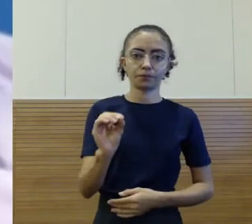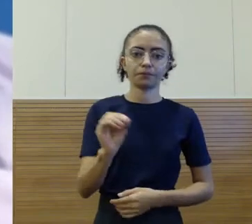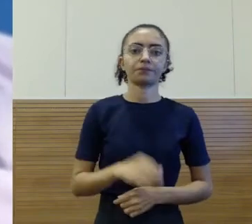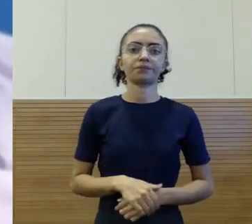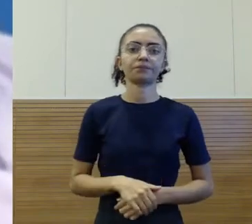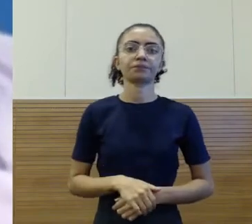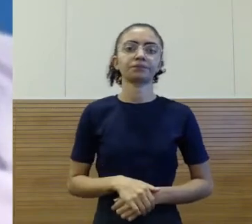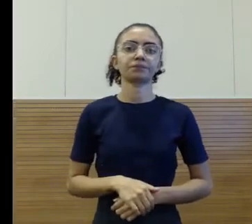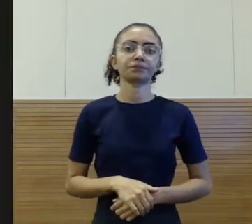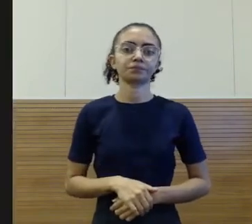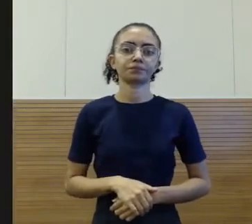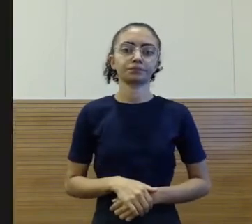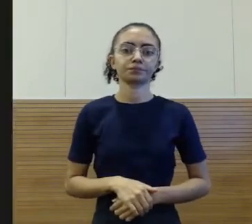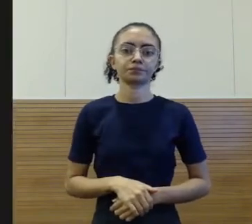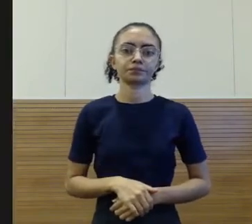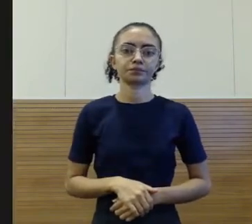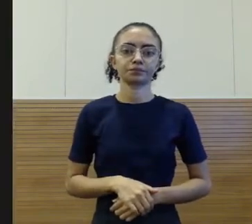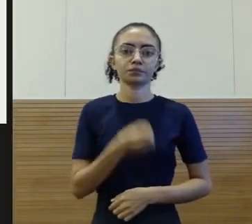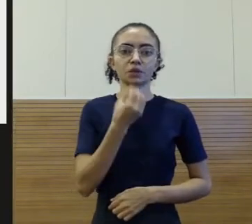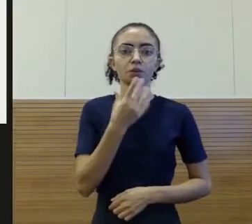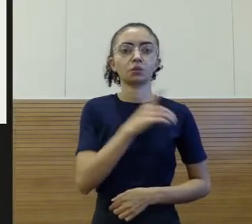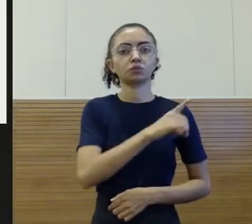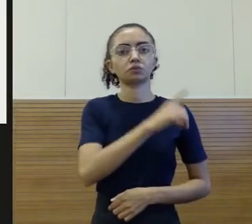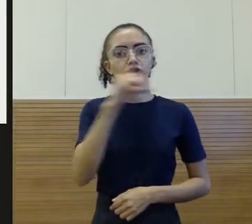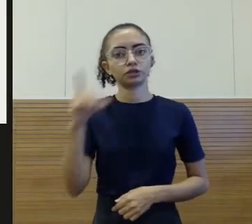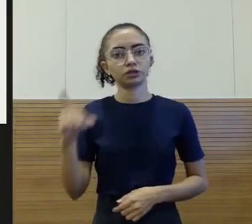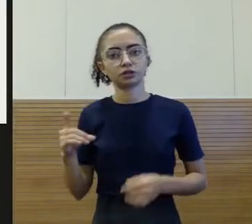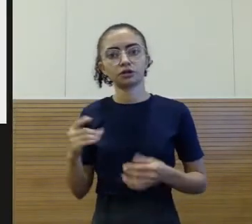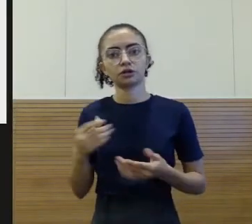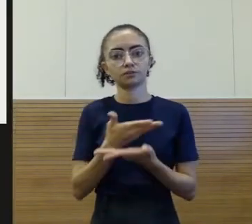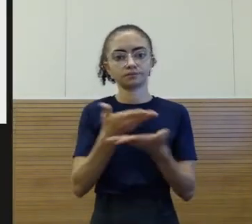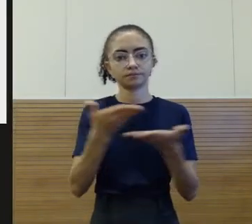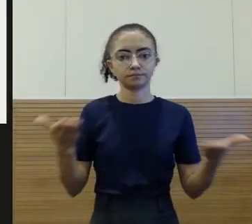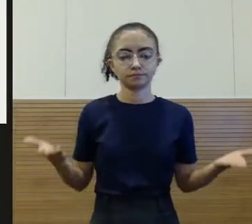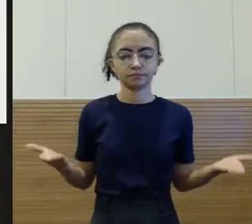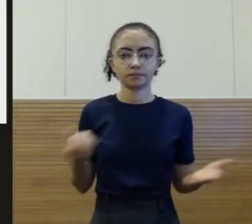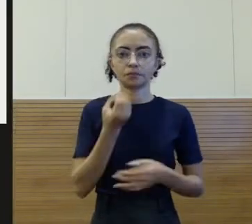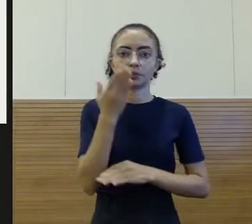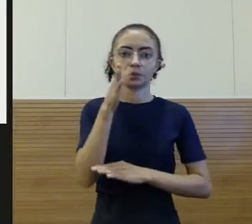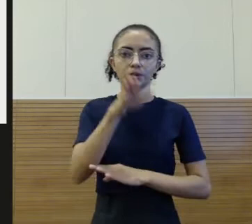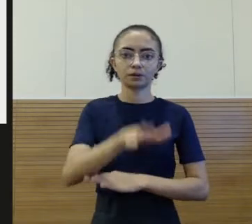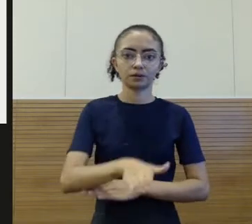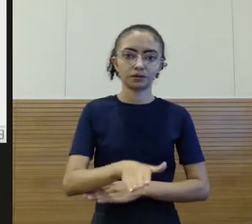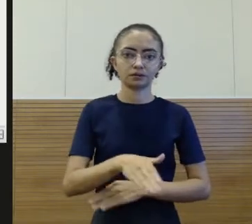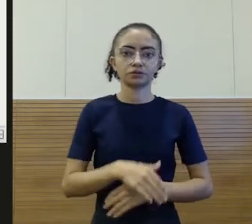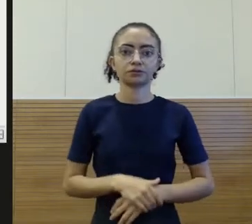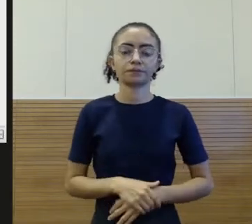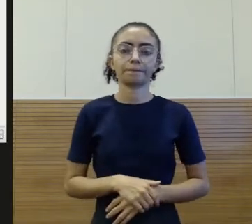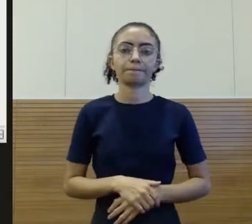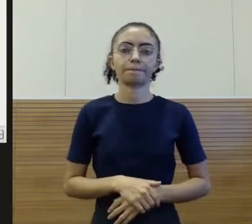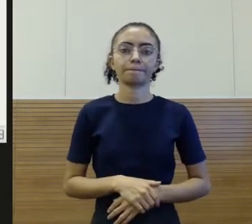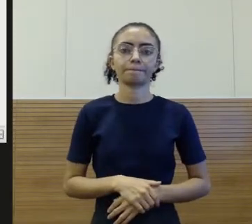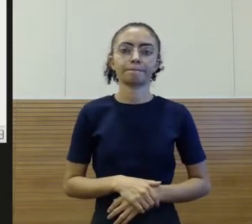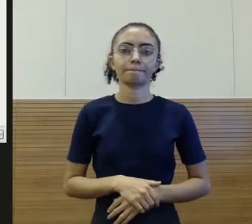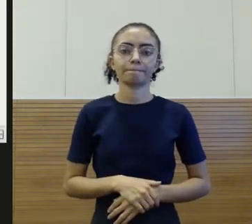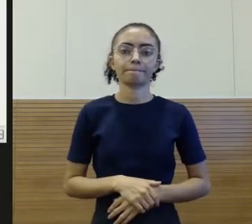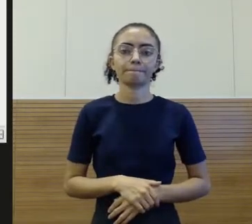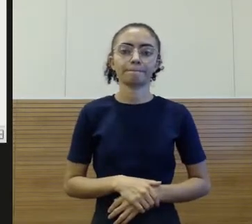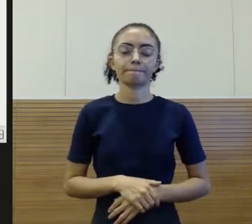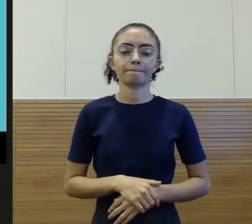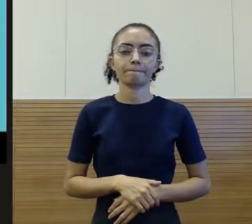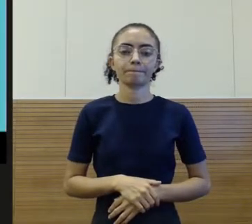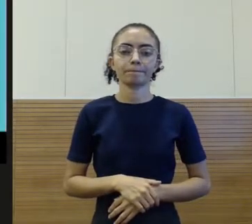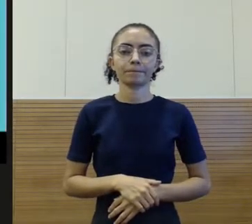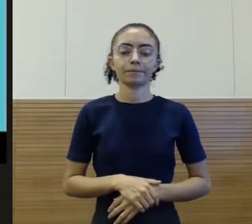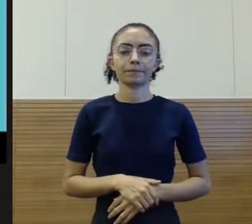Muito buenos dias a todos e a todas, e buenas tardes. Não, creo que todavía estamos em buenos dias por toda Latinoamérica. Bom dia a todos